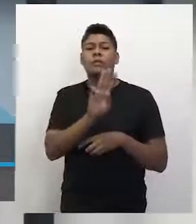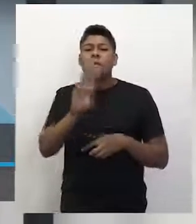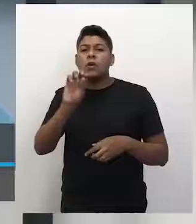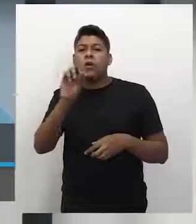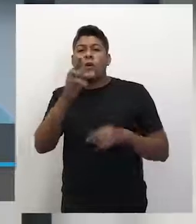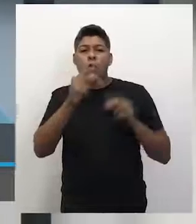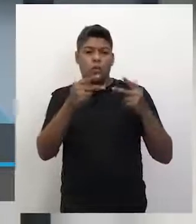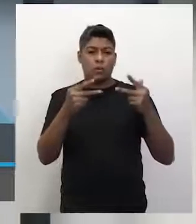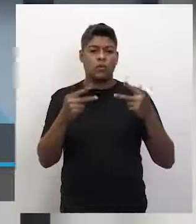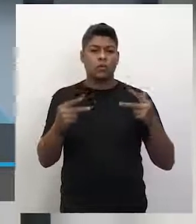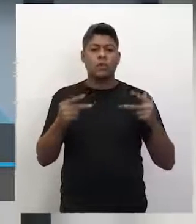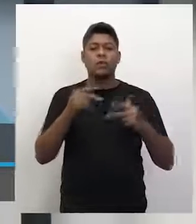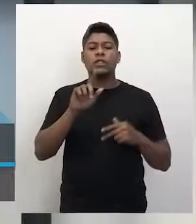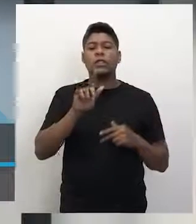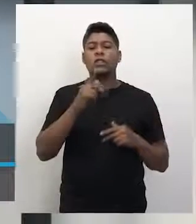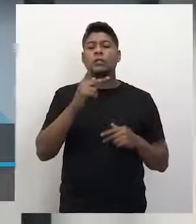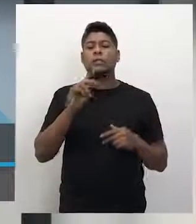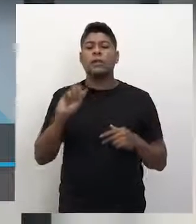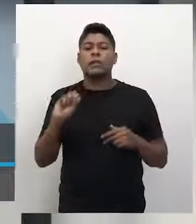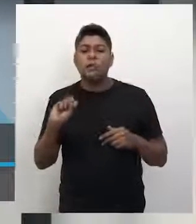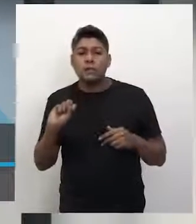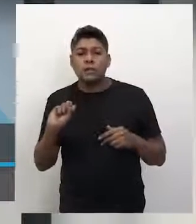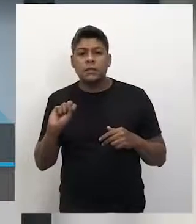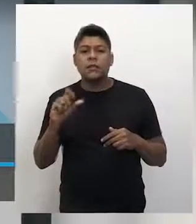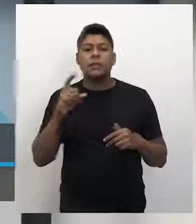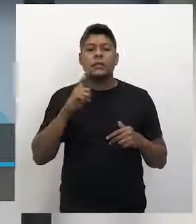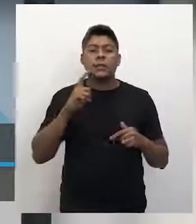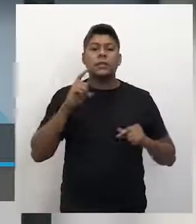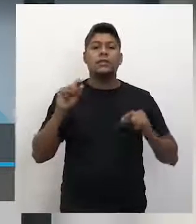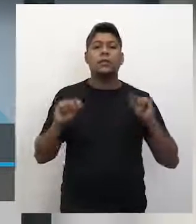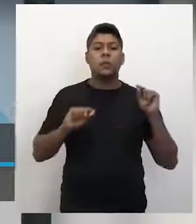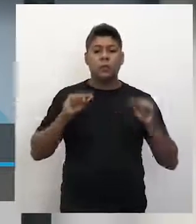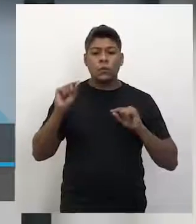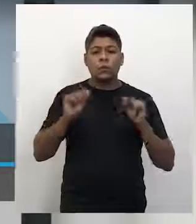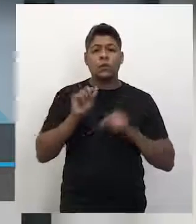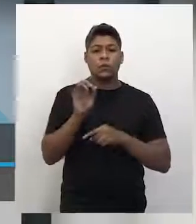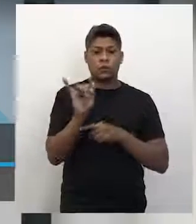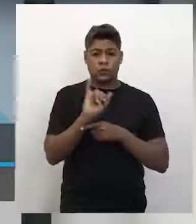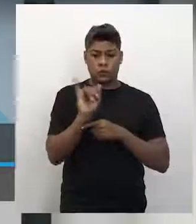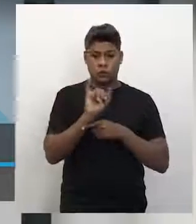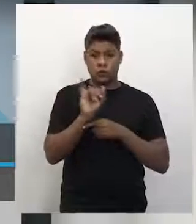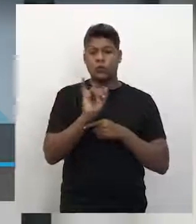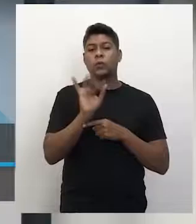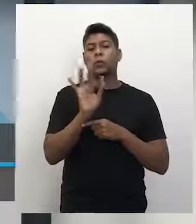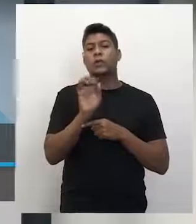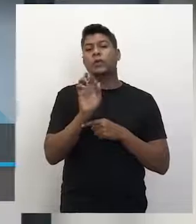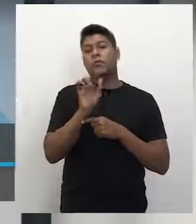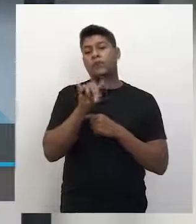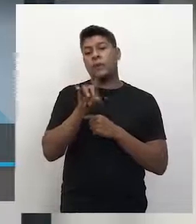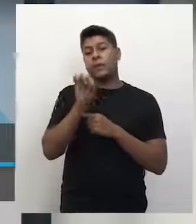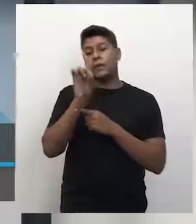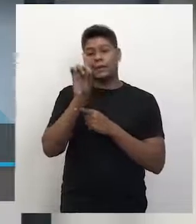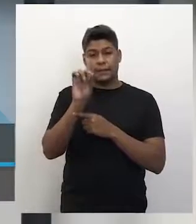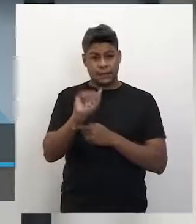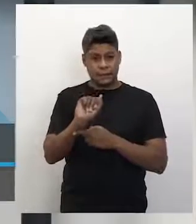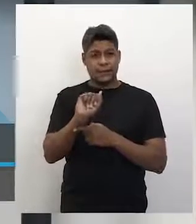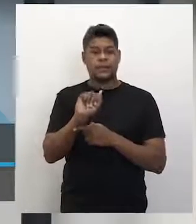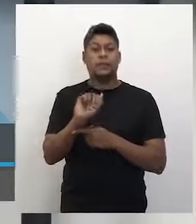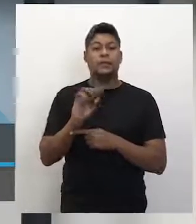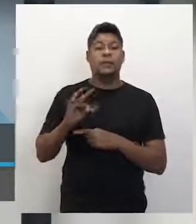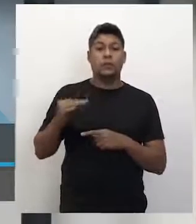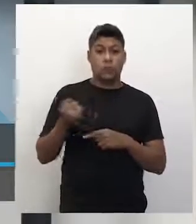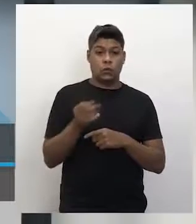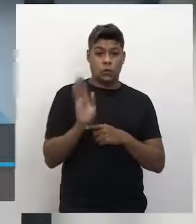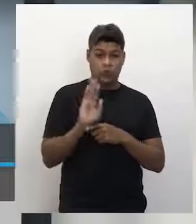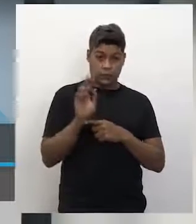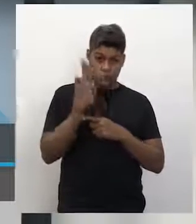o link da dança do GPS. ProSandra, eu tenho um canal no YouTube que é Fernanda Maria Borges. Todos os